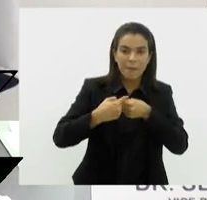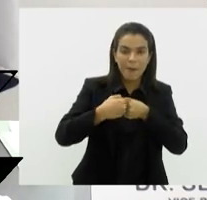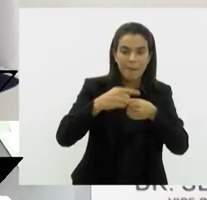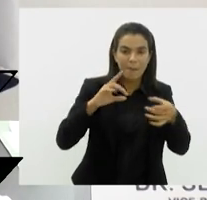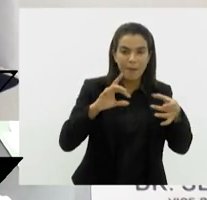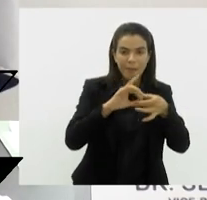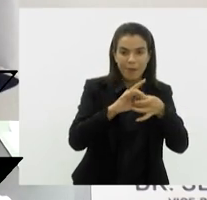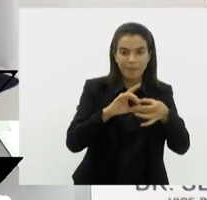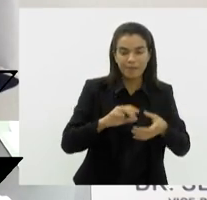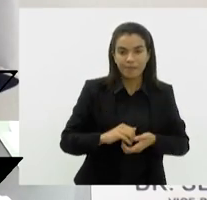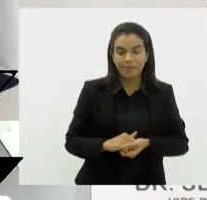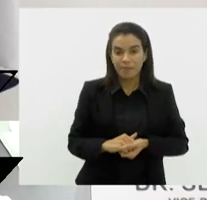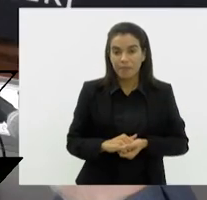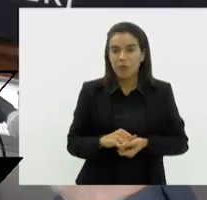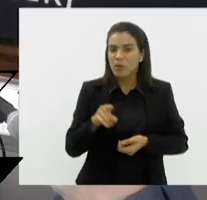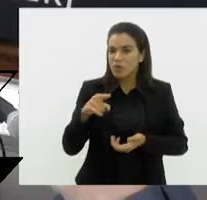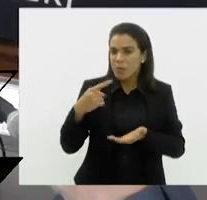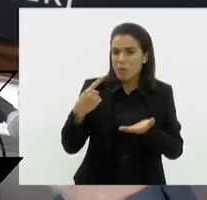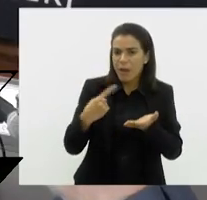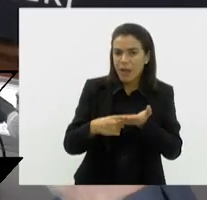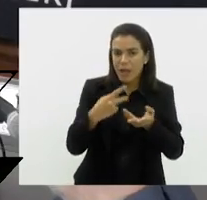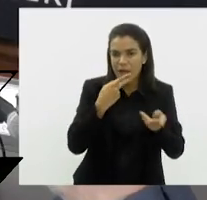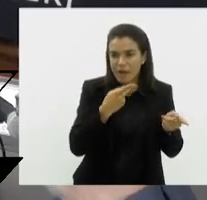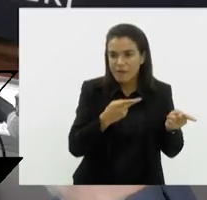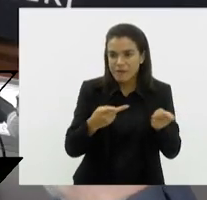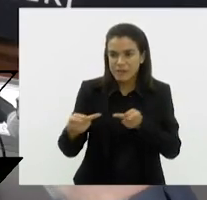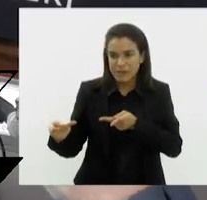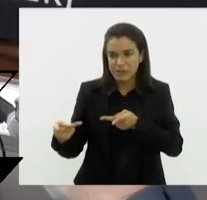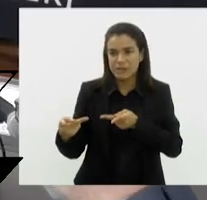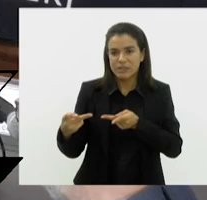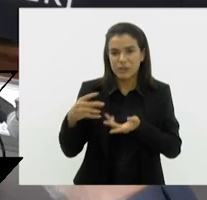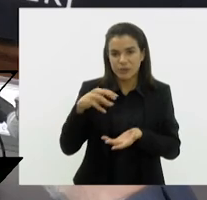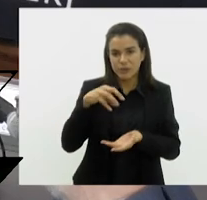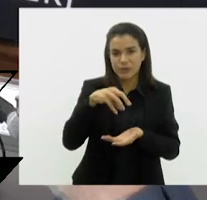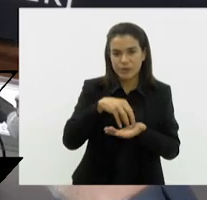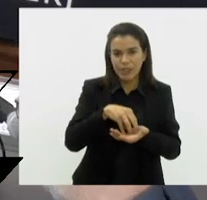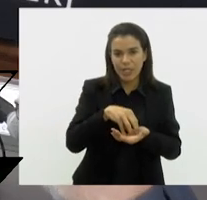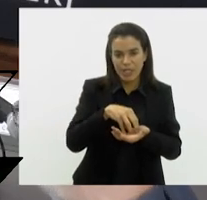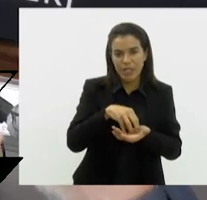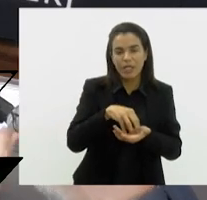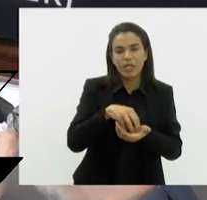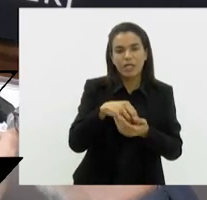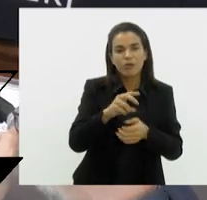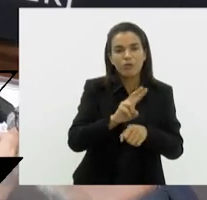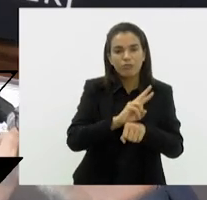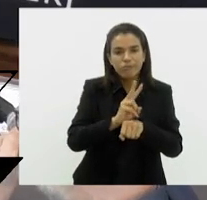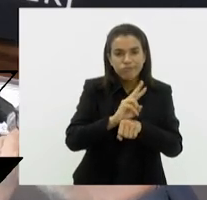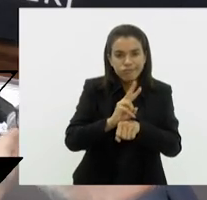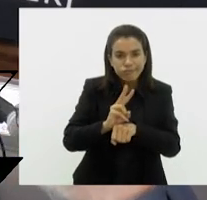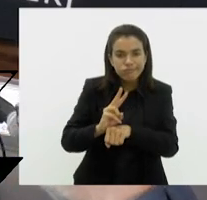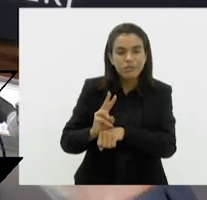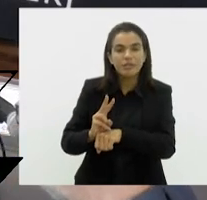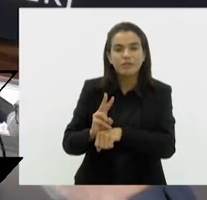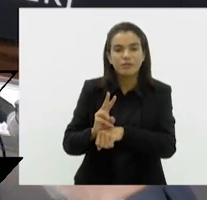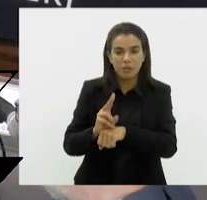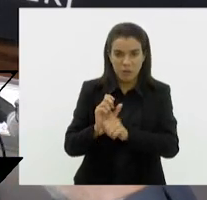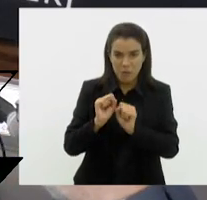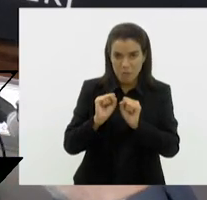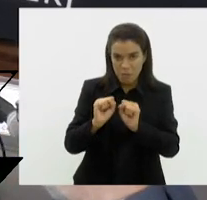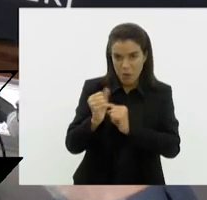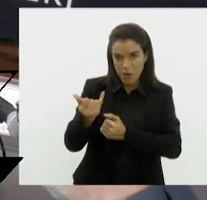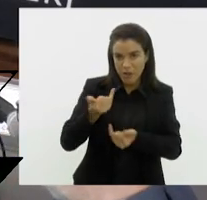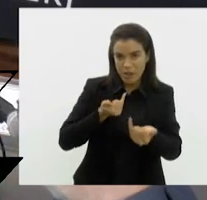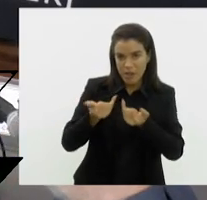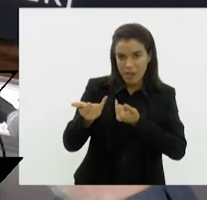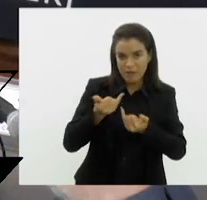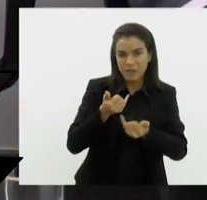Presidente, quando o senhor marcar a visita ao centro operacional, você nos pode comunicar com